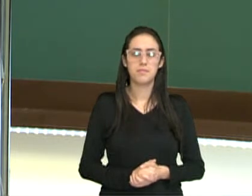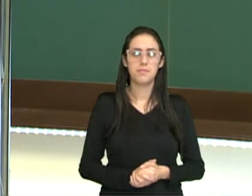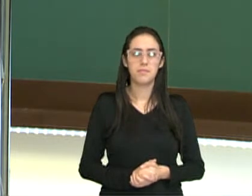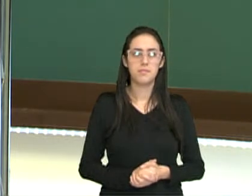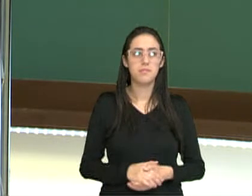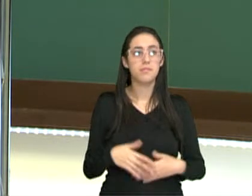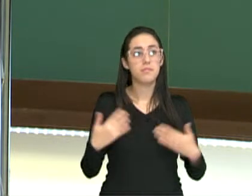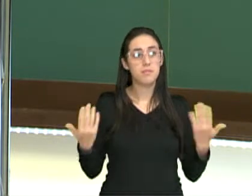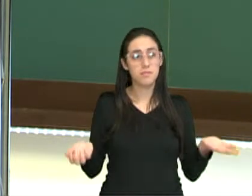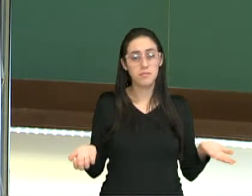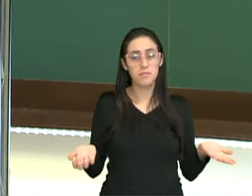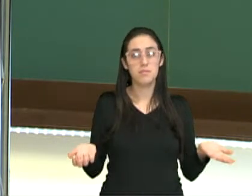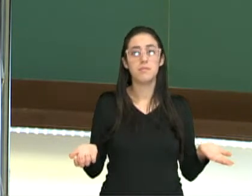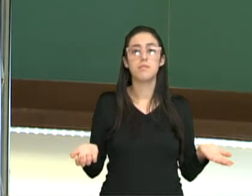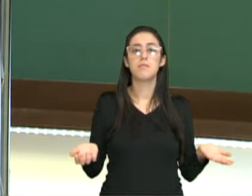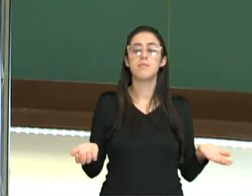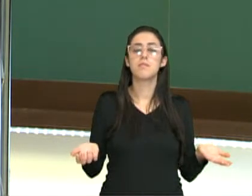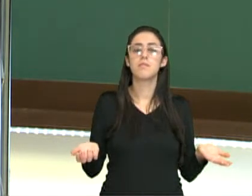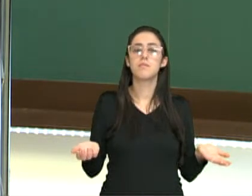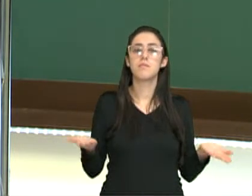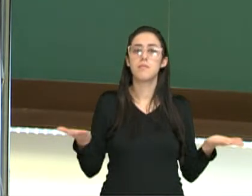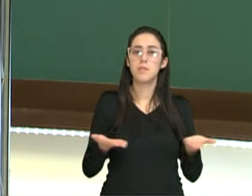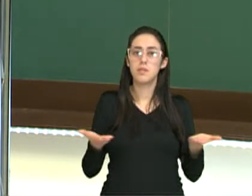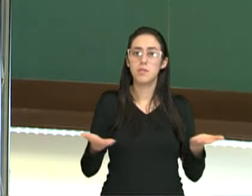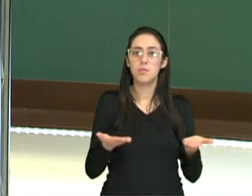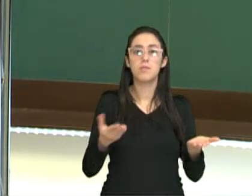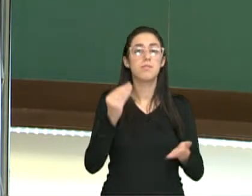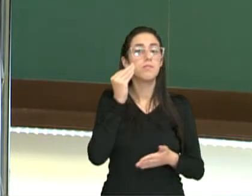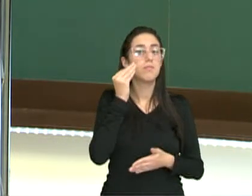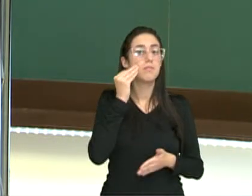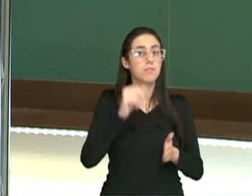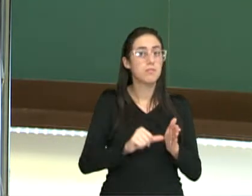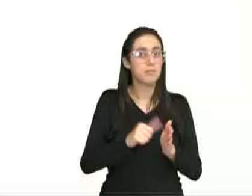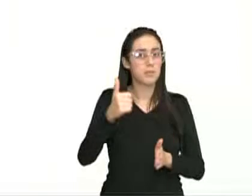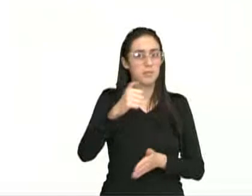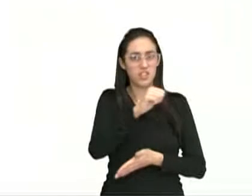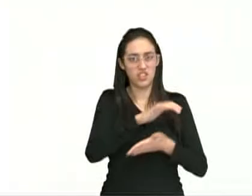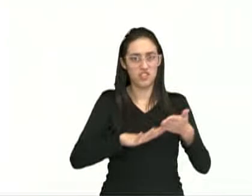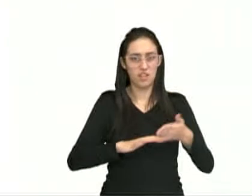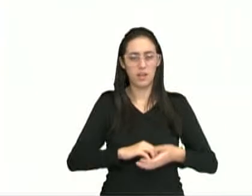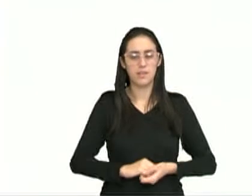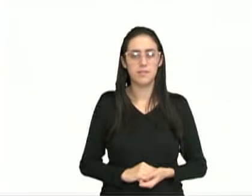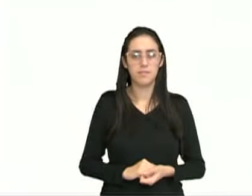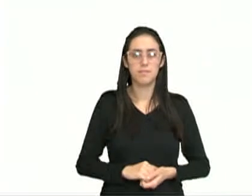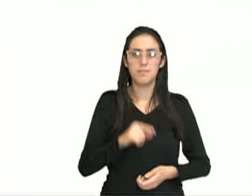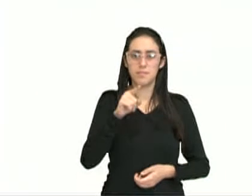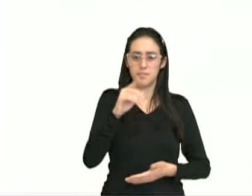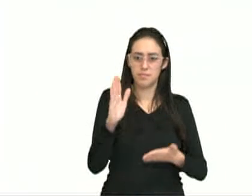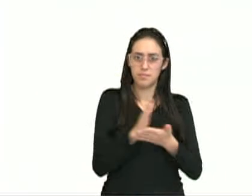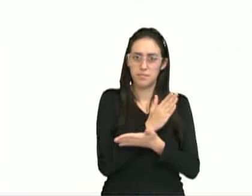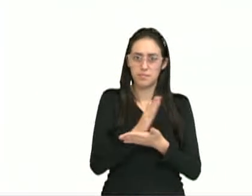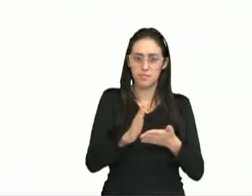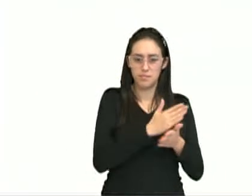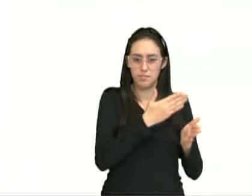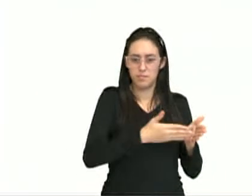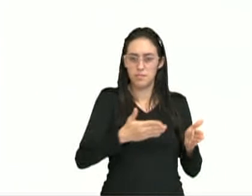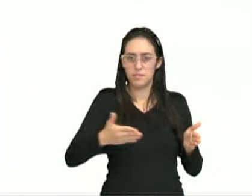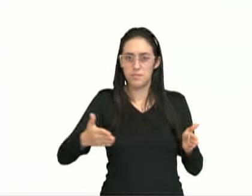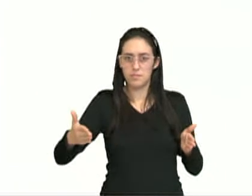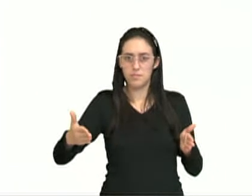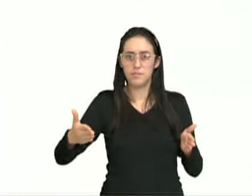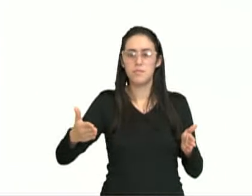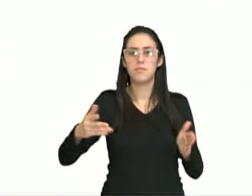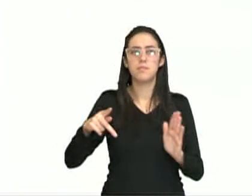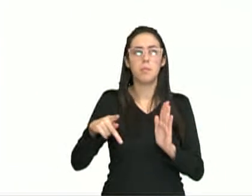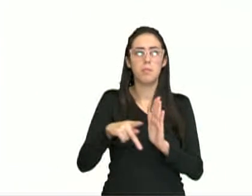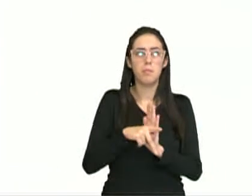E aí, tendo dito isso, vamos para a primeira atividade. Olha só. Faça a distribuição eletrônica do elemento químico